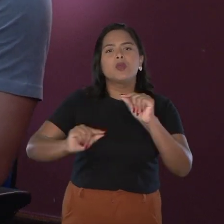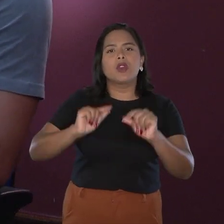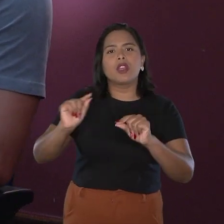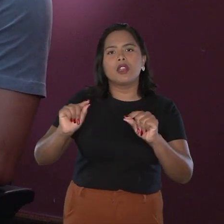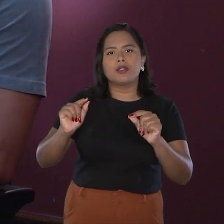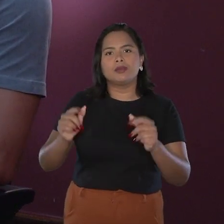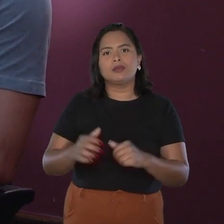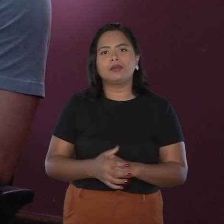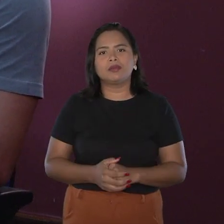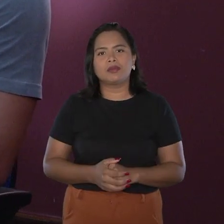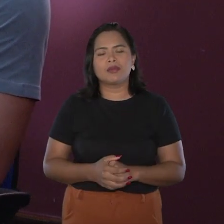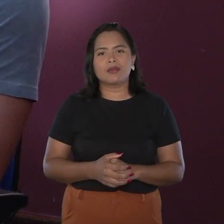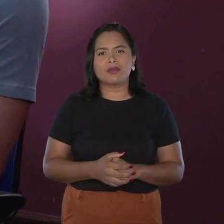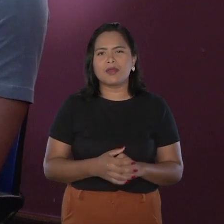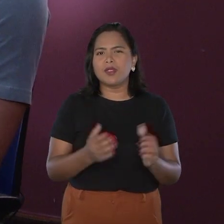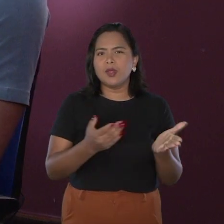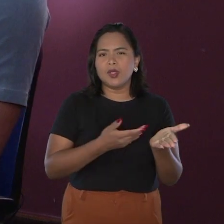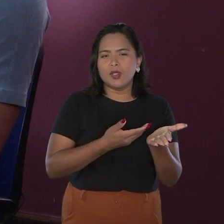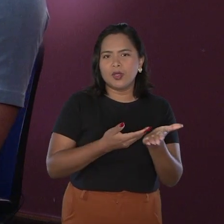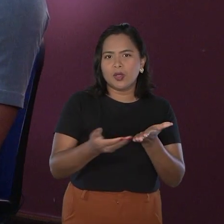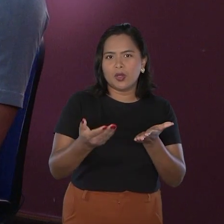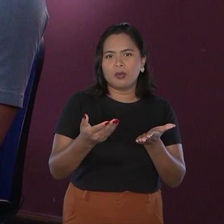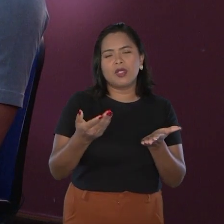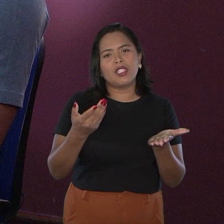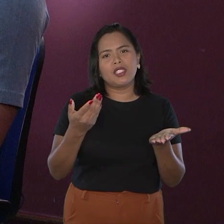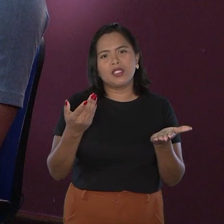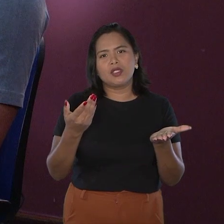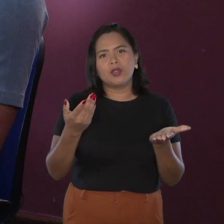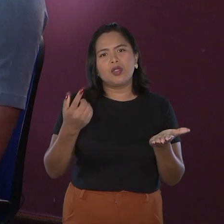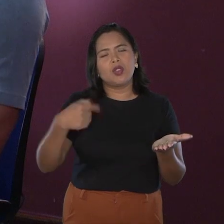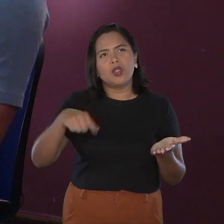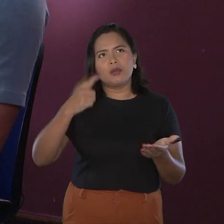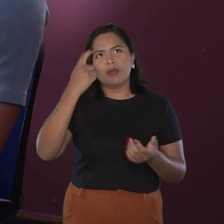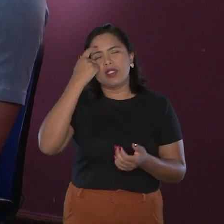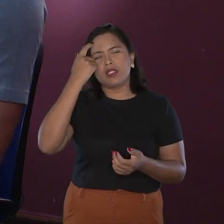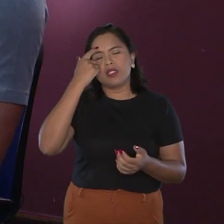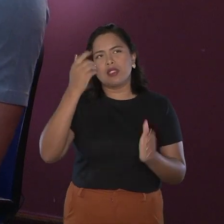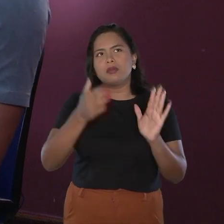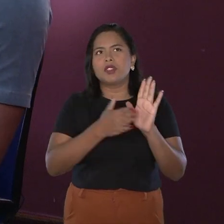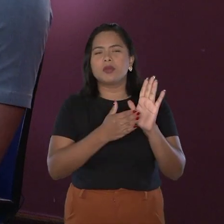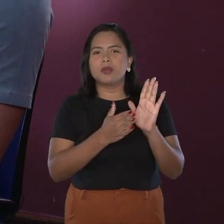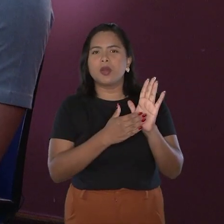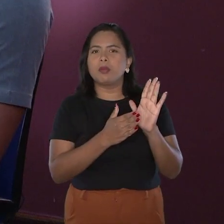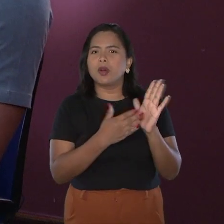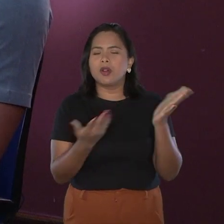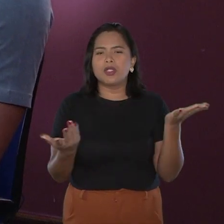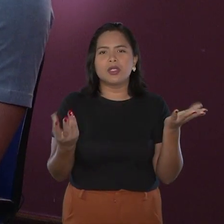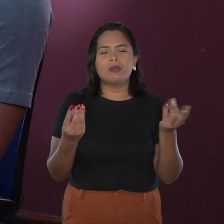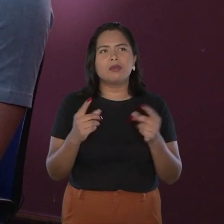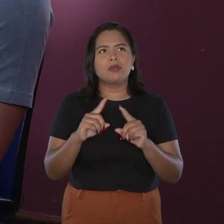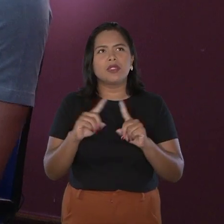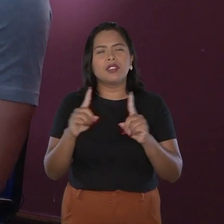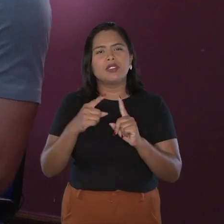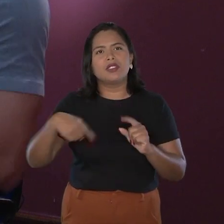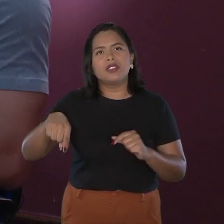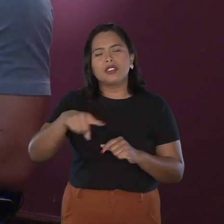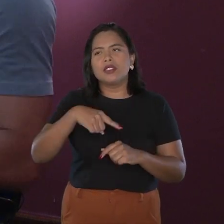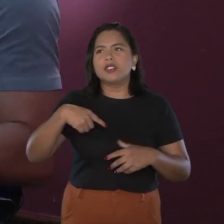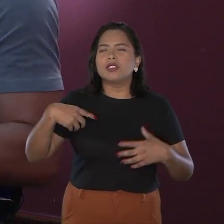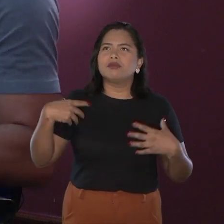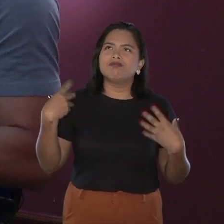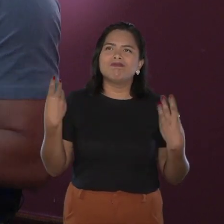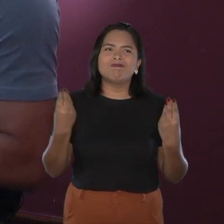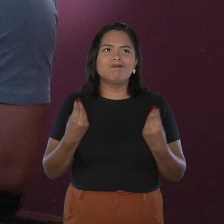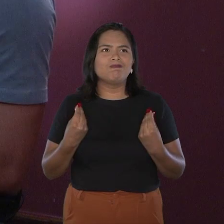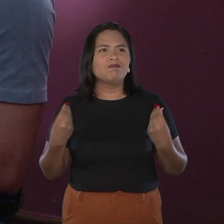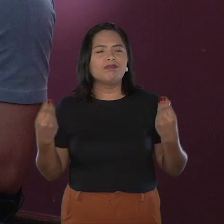que assim no começo quando a gente idealizou Ana Paula trouxe isso lá dá o time visto a proposta a gente ficou com muito receio né mas aí conforme